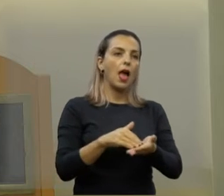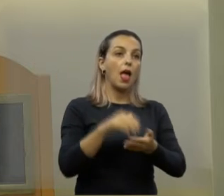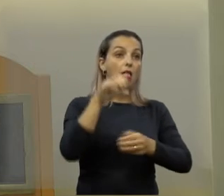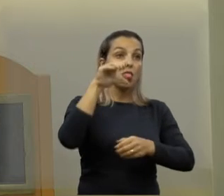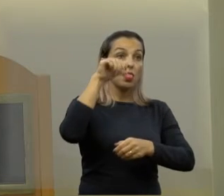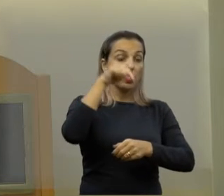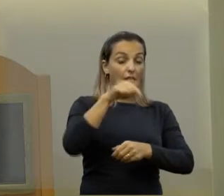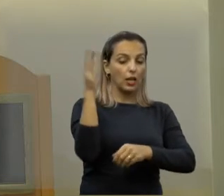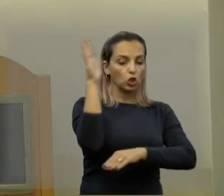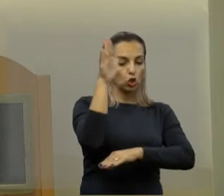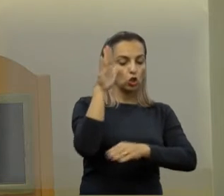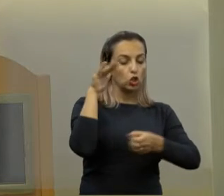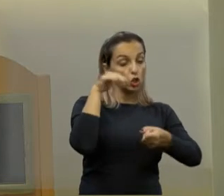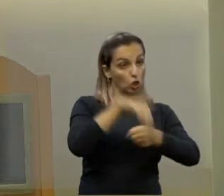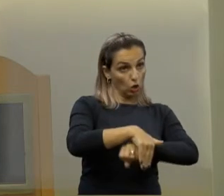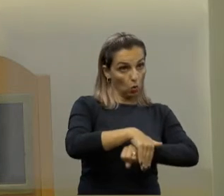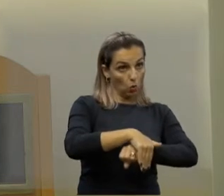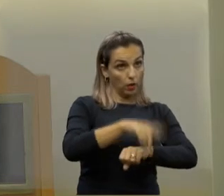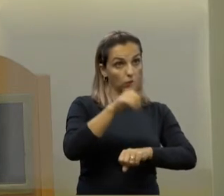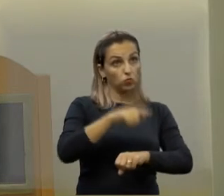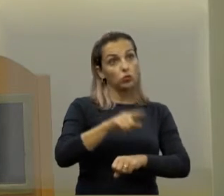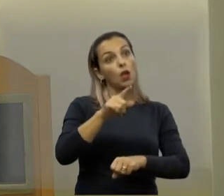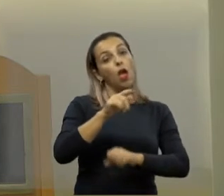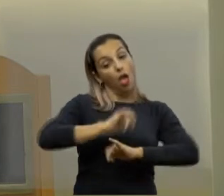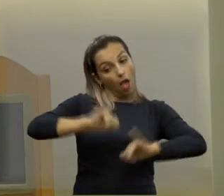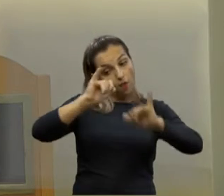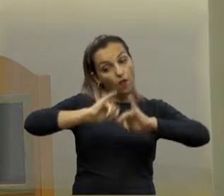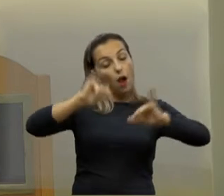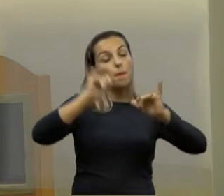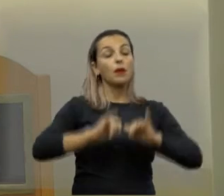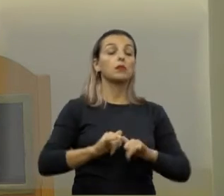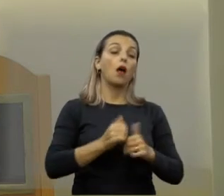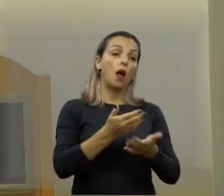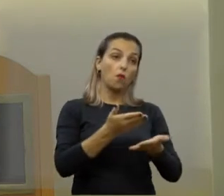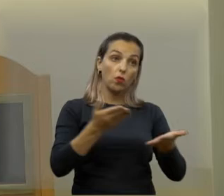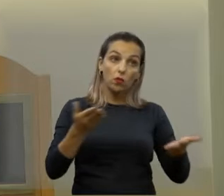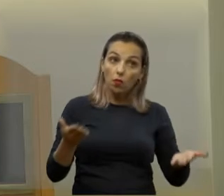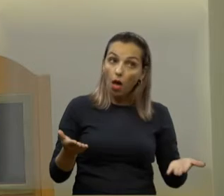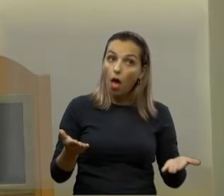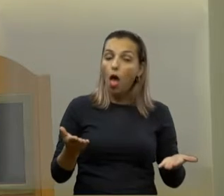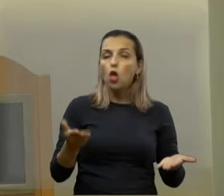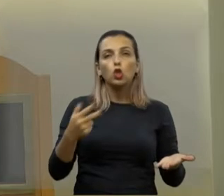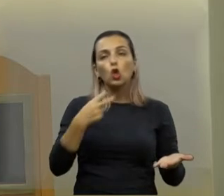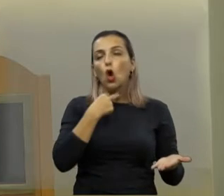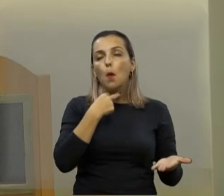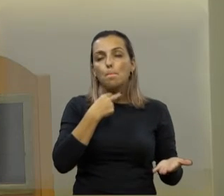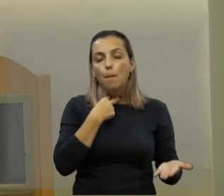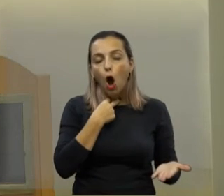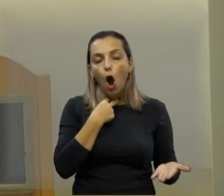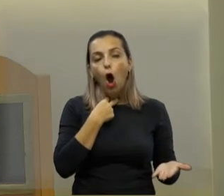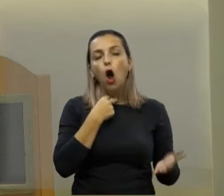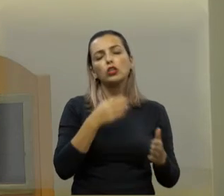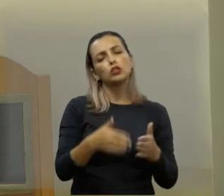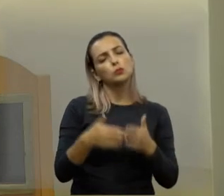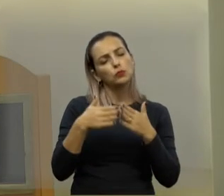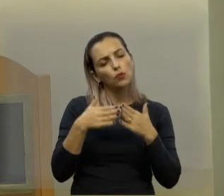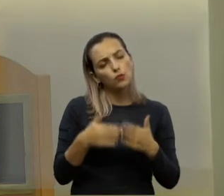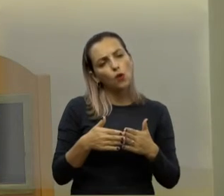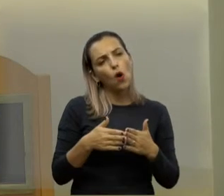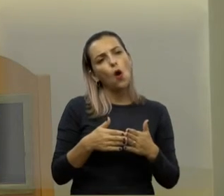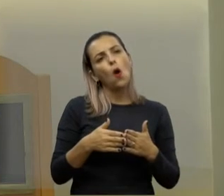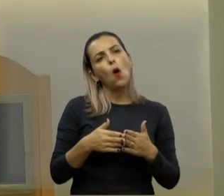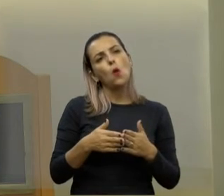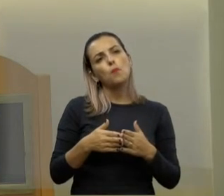e a gente vem falando é uma coisa de utilidade pública não só no gente não deixa né Por favor você não